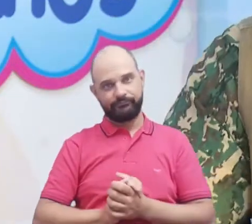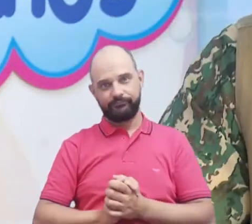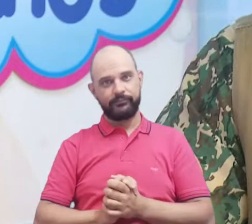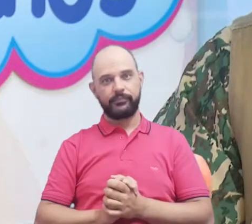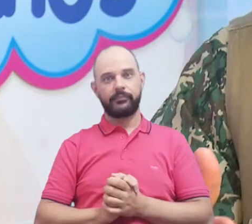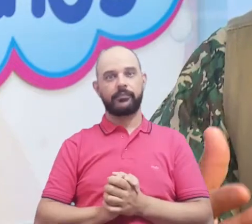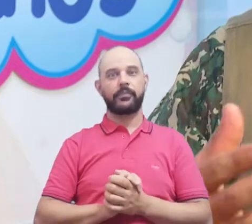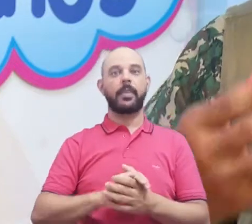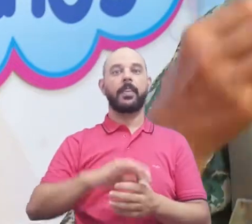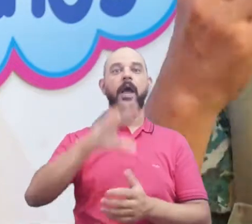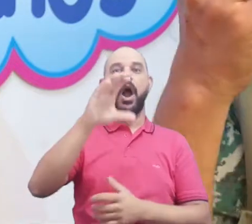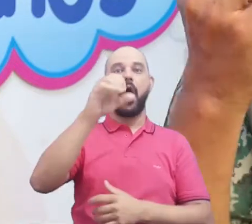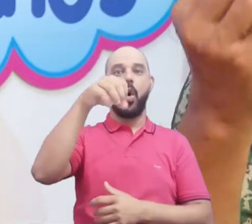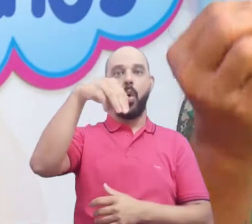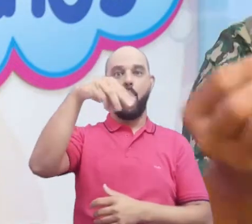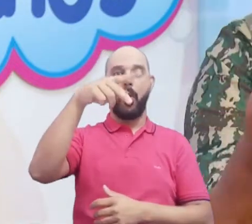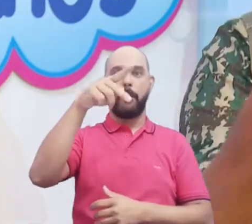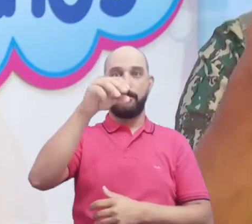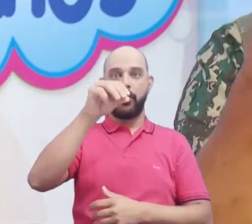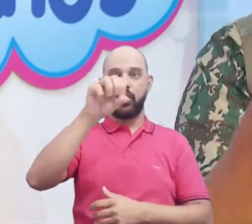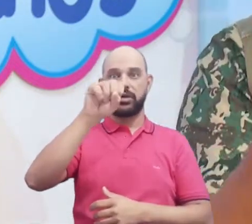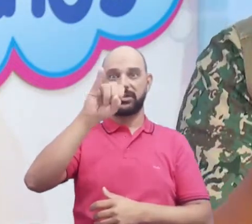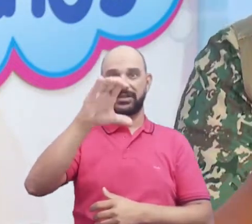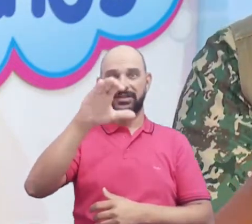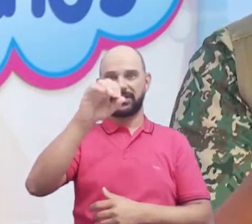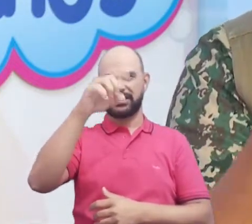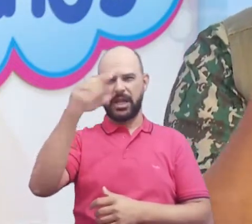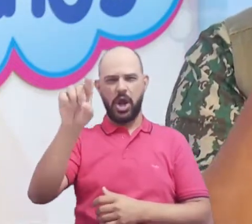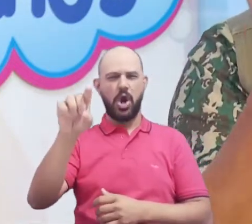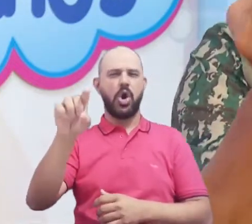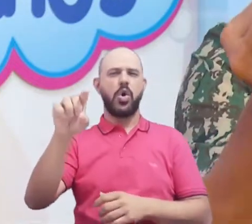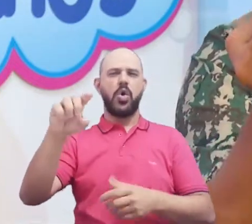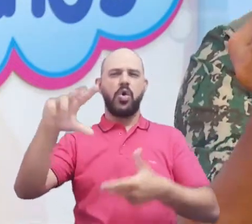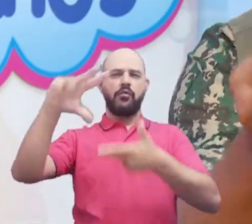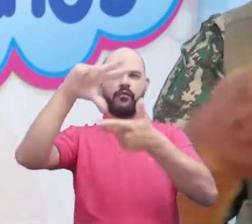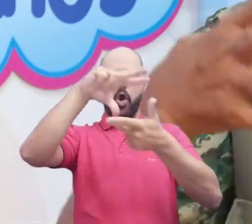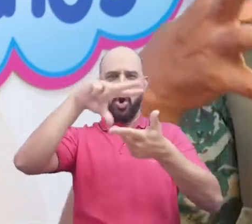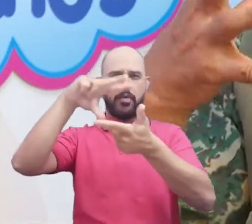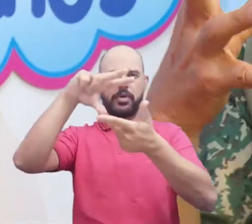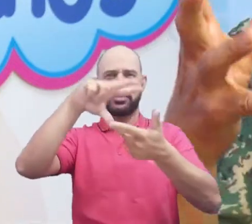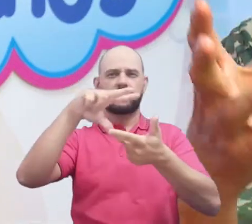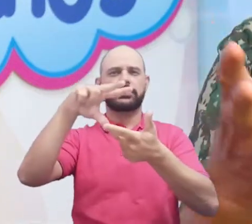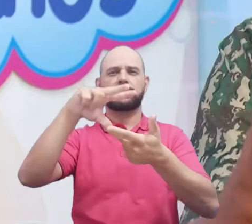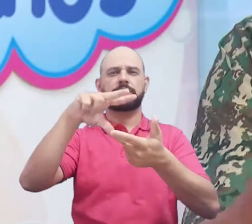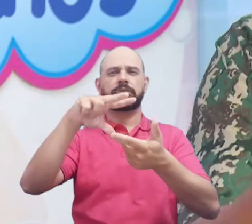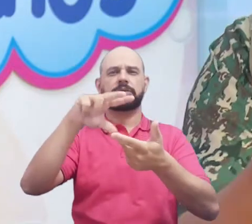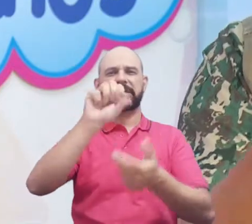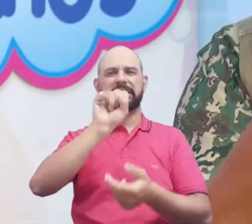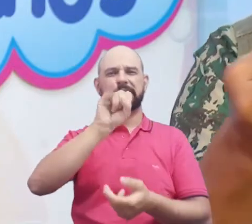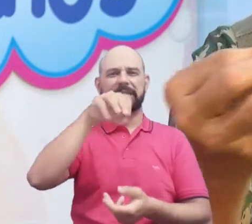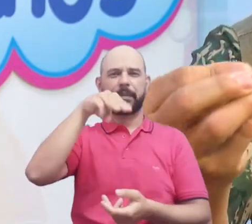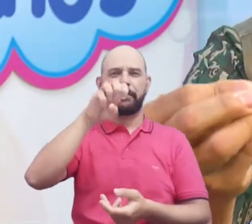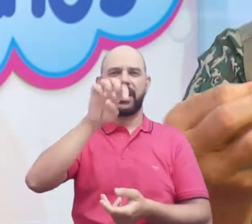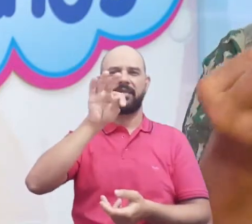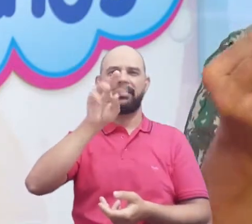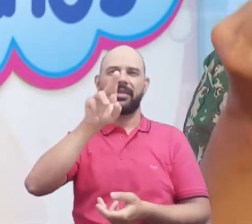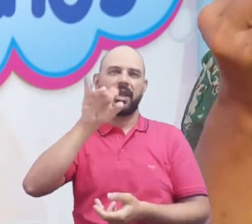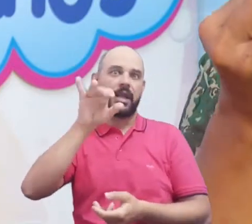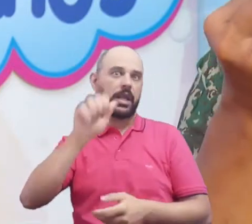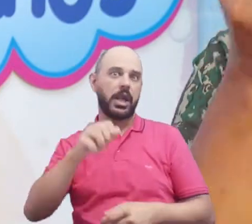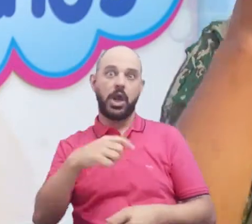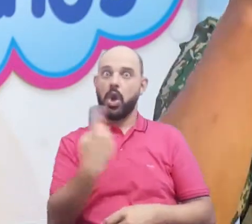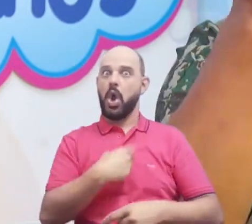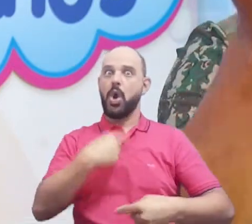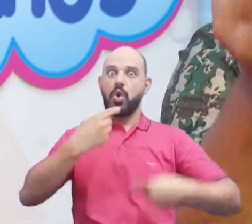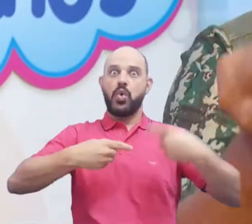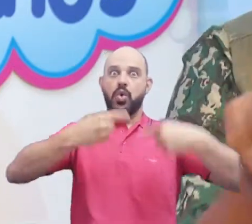composição fotográfica com formas geométricas e simetria é um desafio que nos leva a